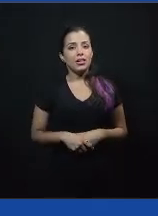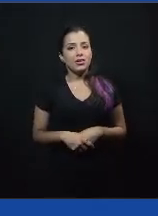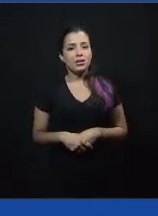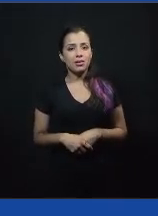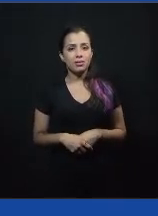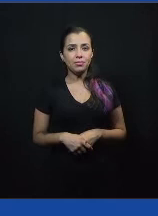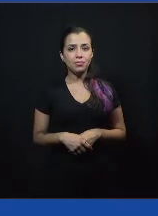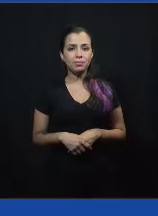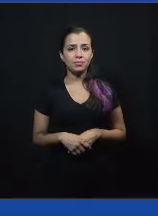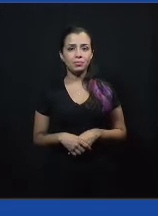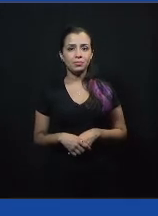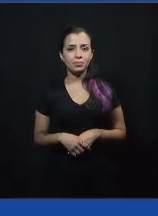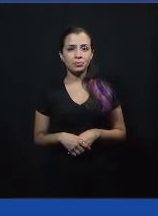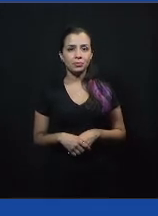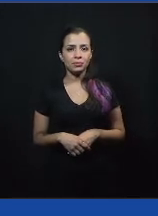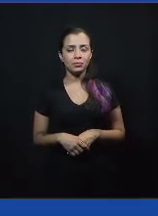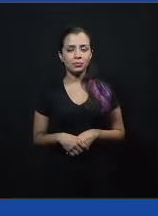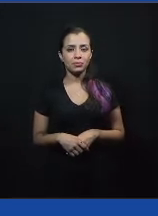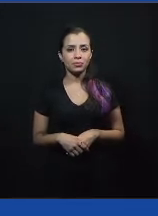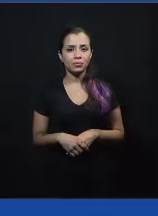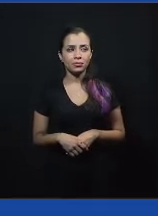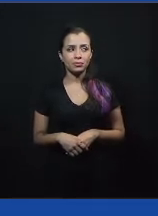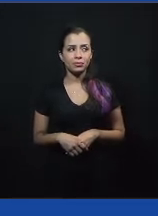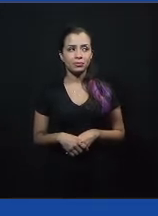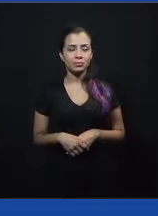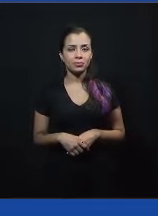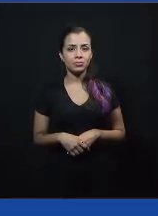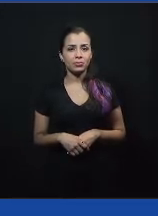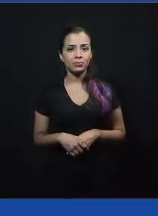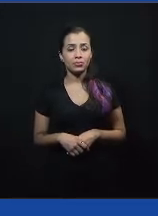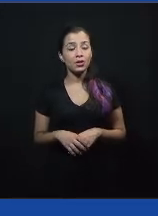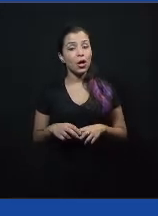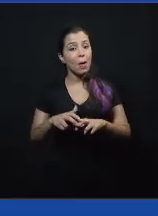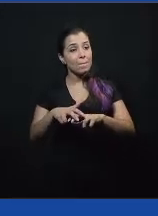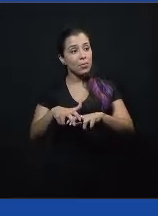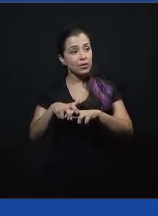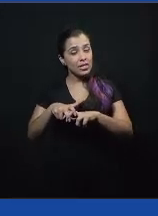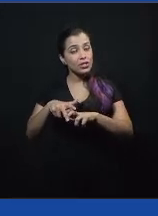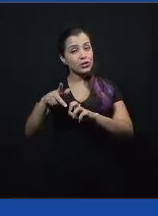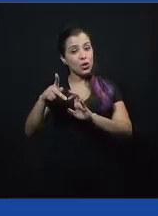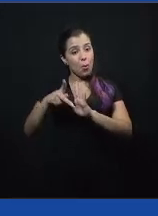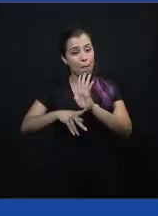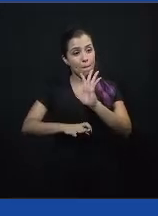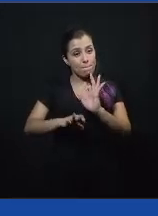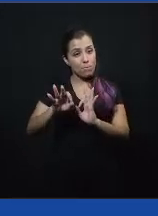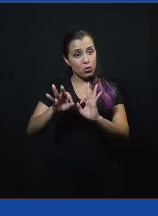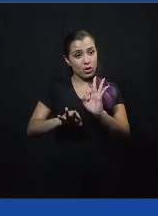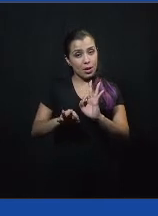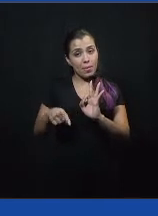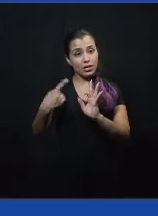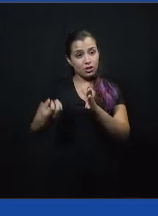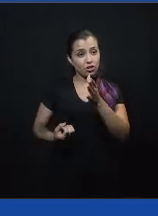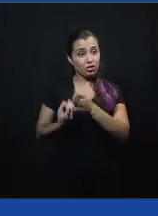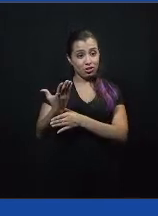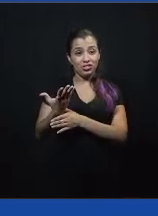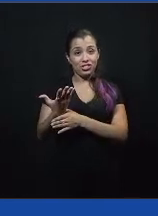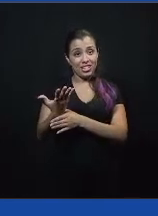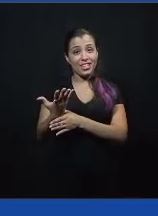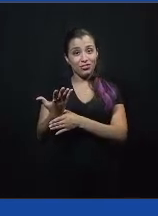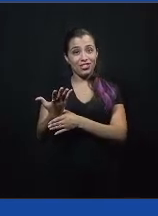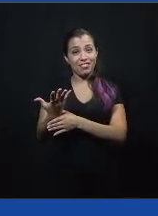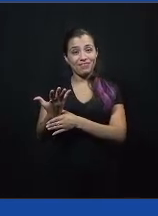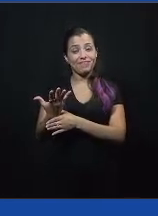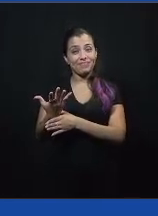tá bom Por isso que o programa que a gente conseguiu é um programa que reconhece e fortalece essas jovens